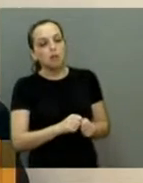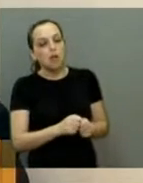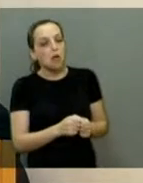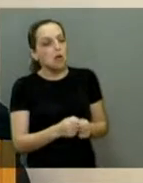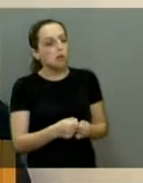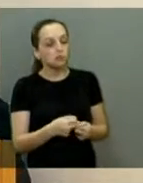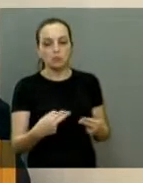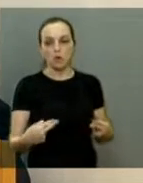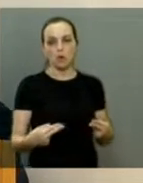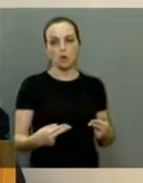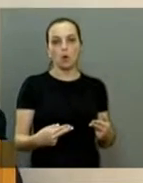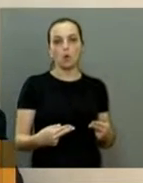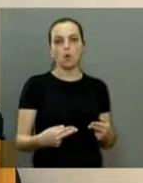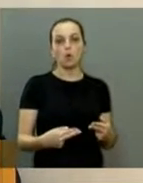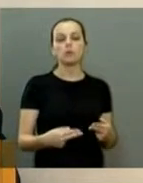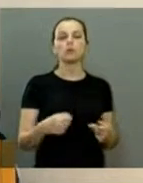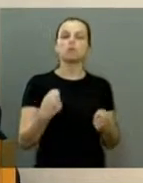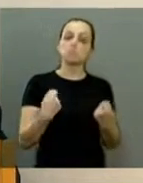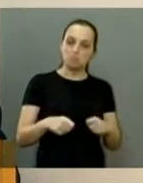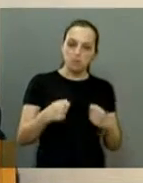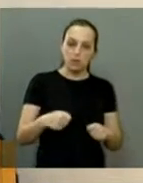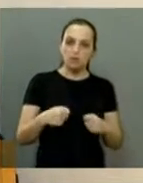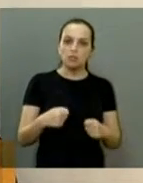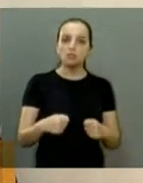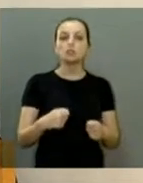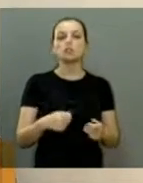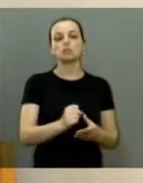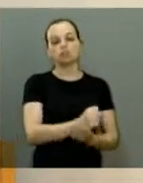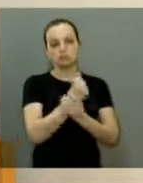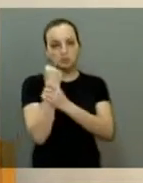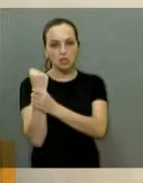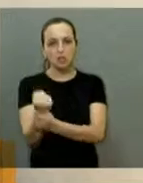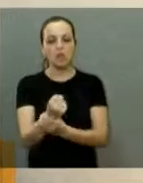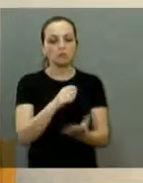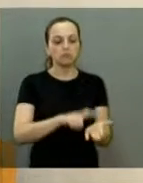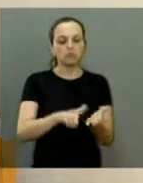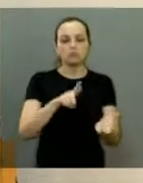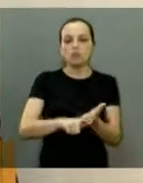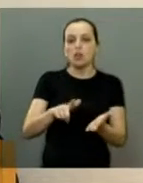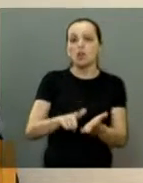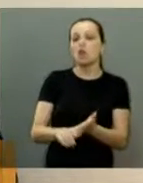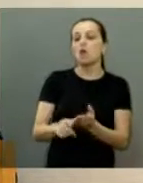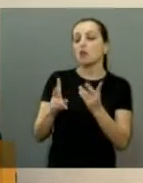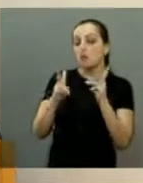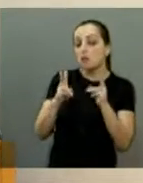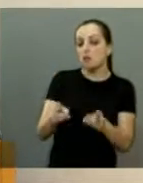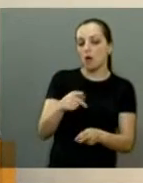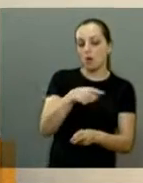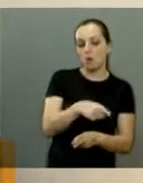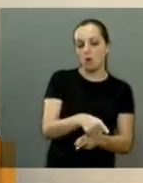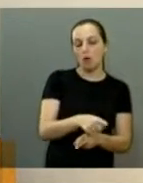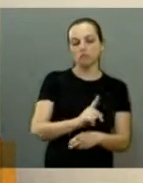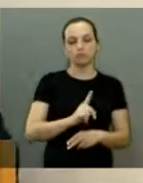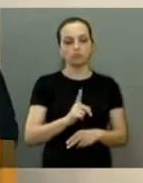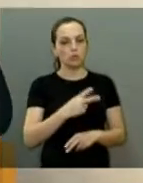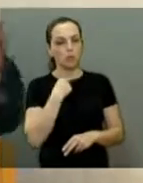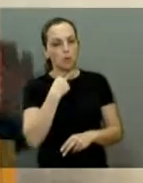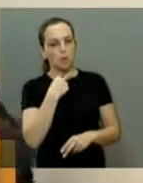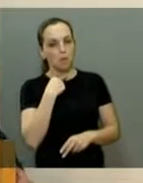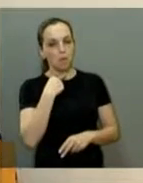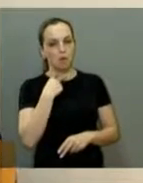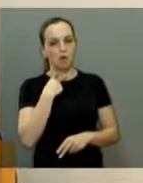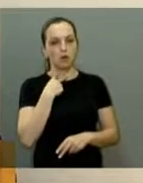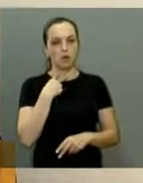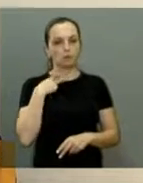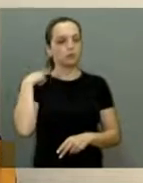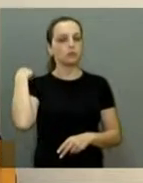aquele local tem que sim que por segurança limpar mas não pode deixar um local daquele é destruir